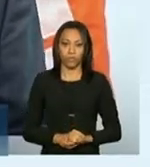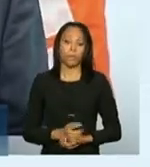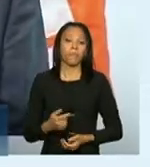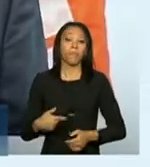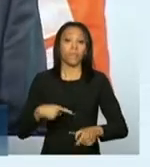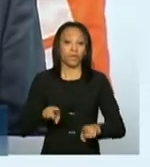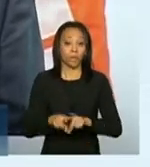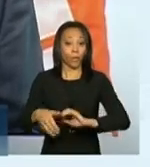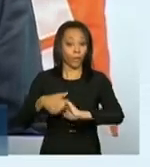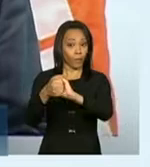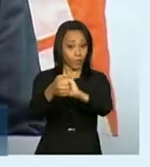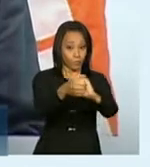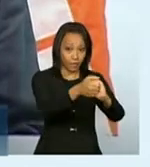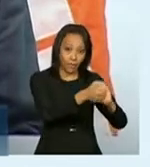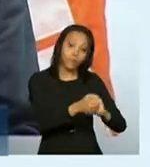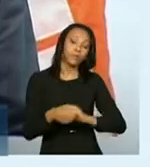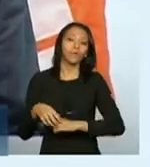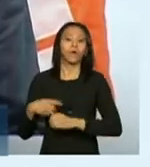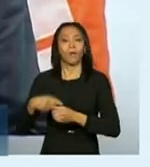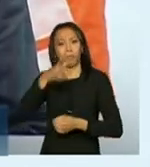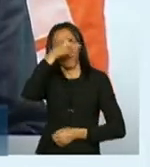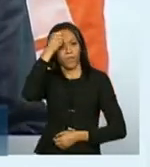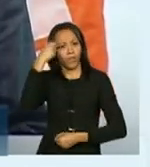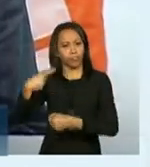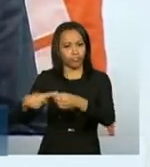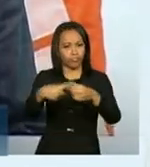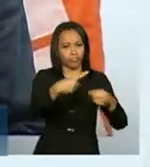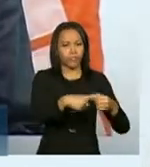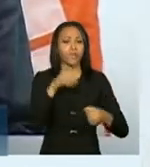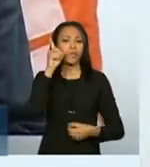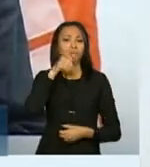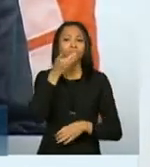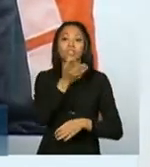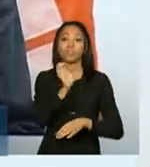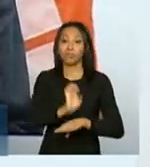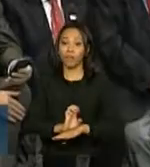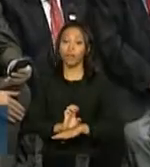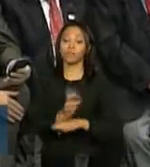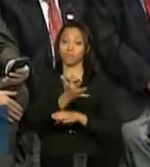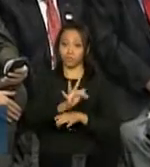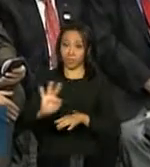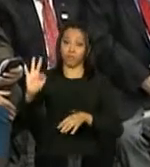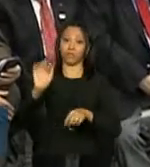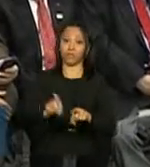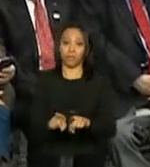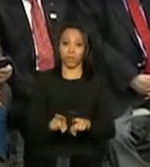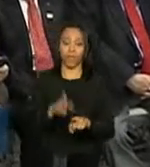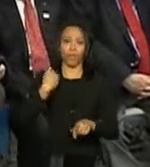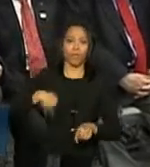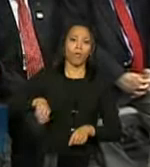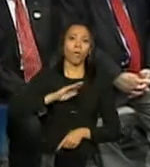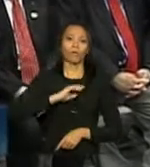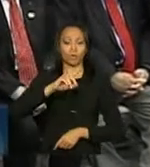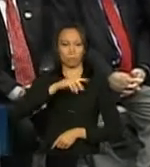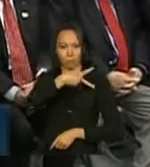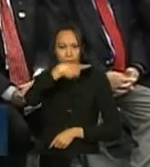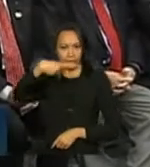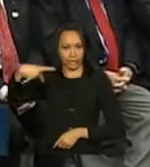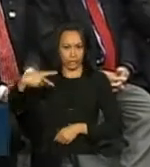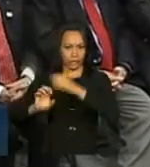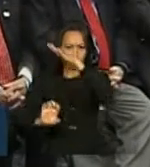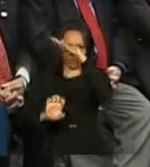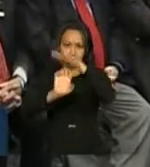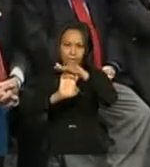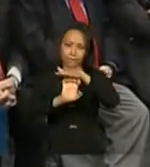Cumprimento aos senhores prefeitos aqui presentes, deputados estaduais, deputados federais, aos presidentes e diretores de empresa. Eu